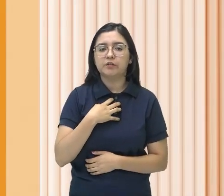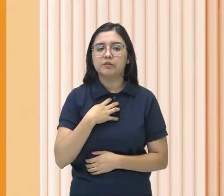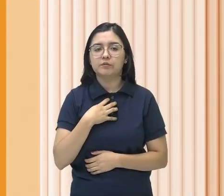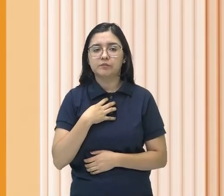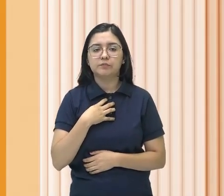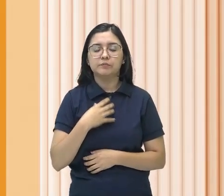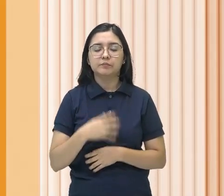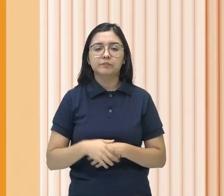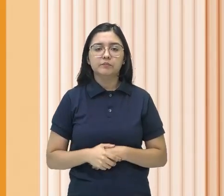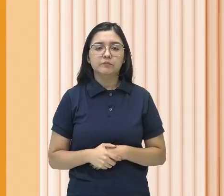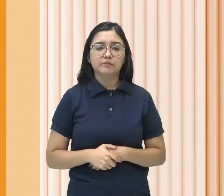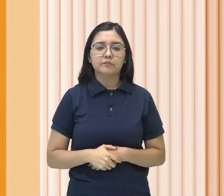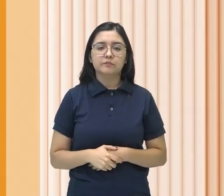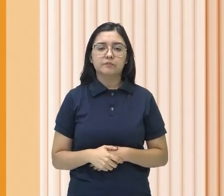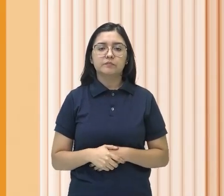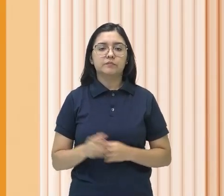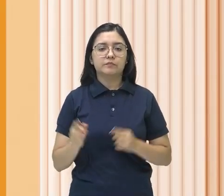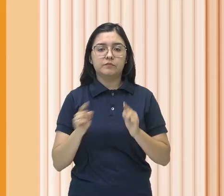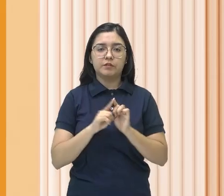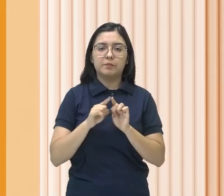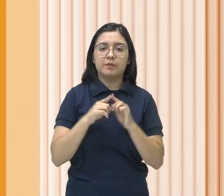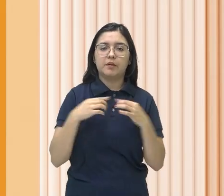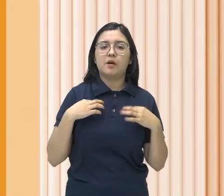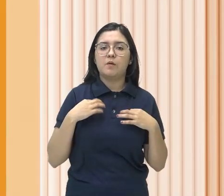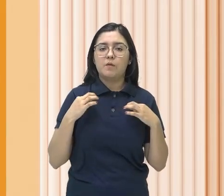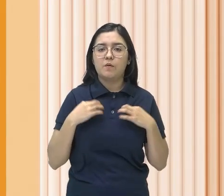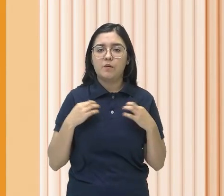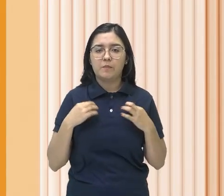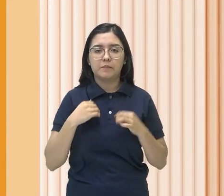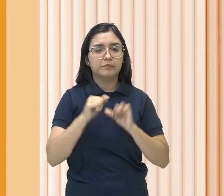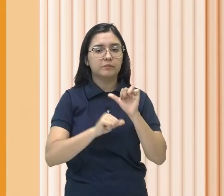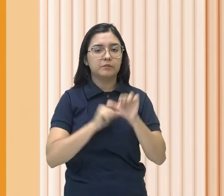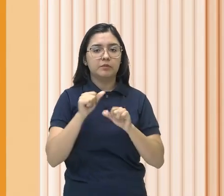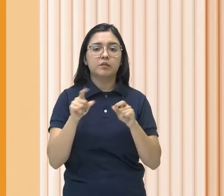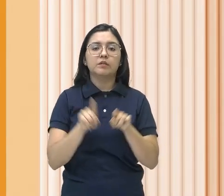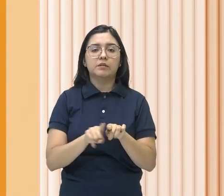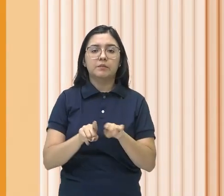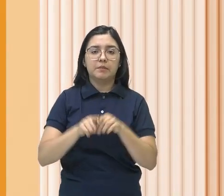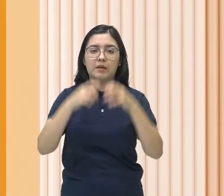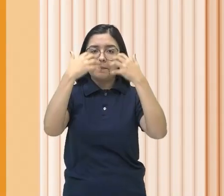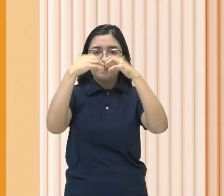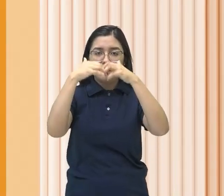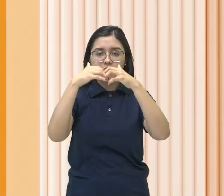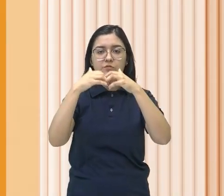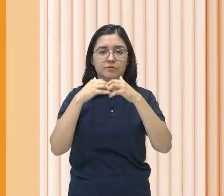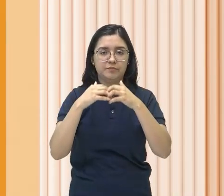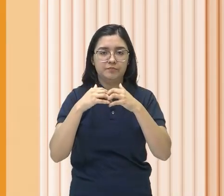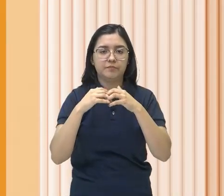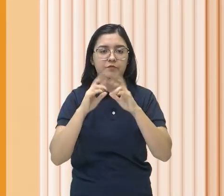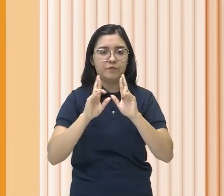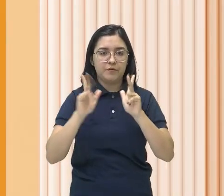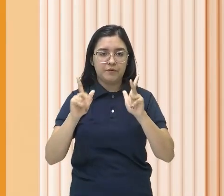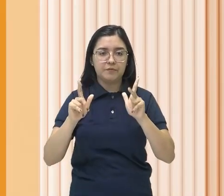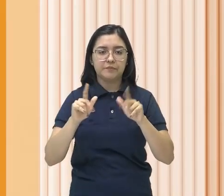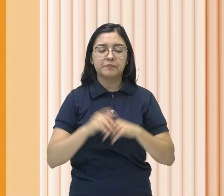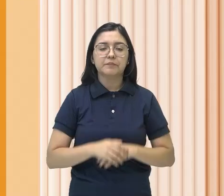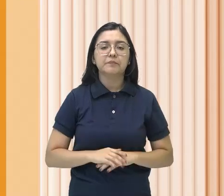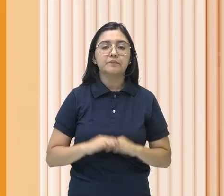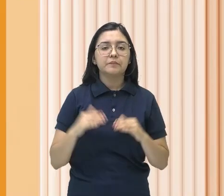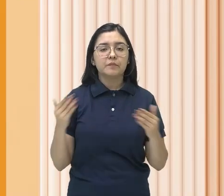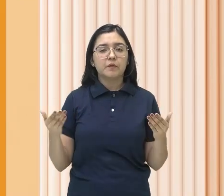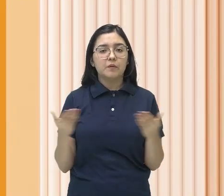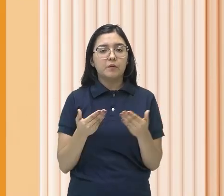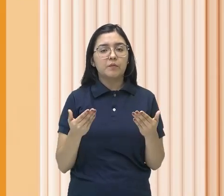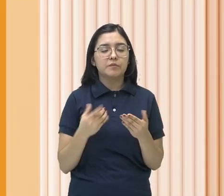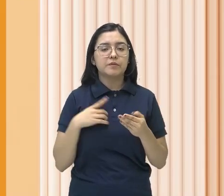coisas, e o traje, tudo muda. E também a mente muda. Então, e mesmo nos tempos de hoje,